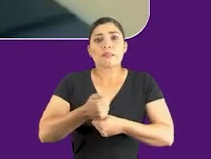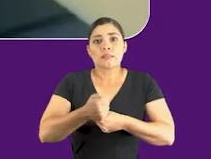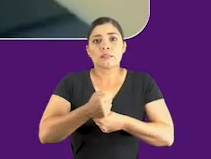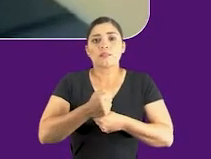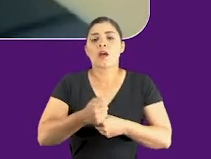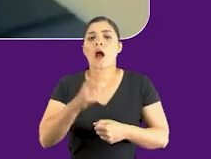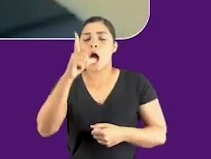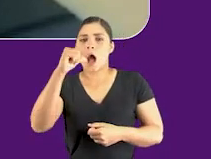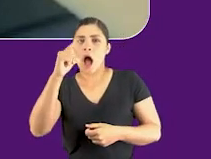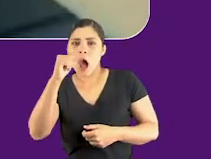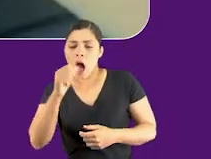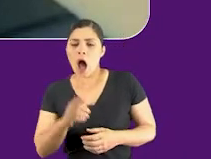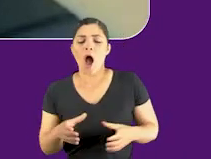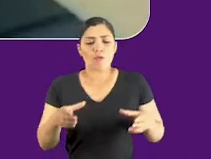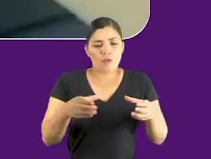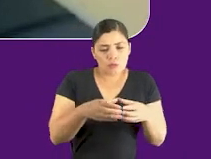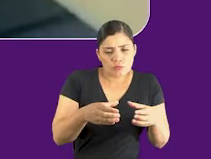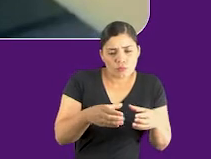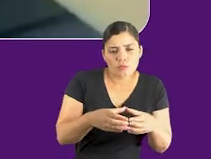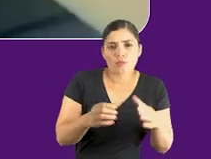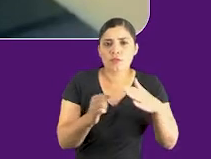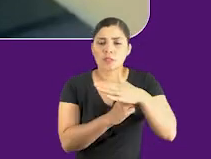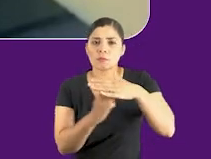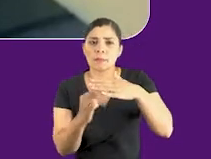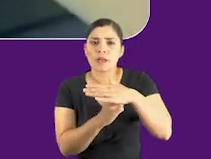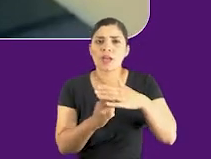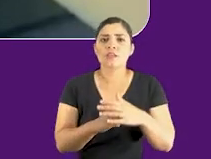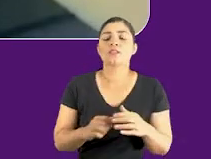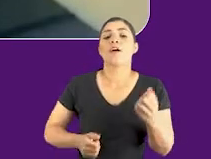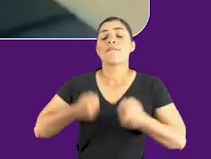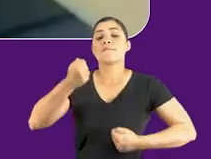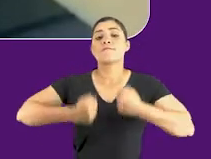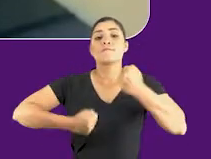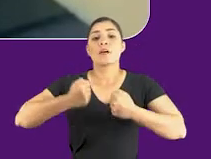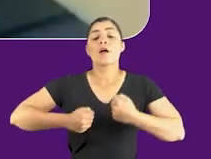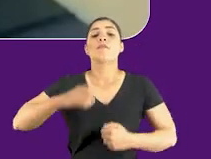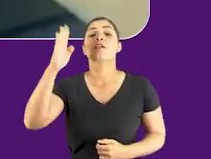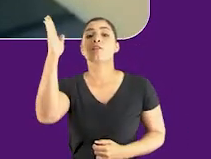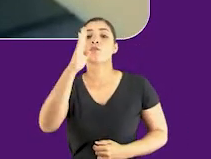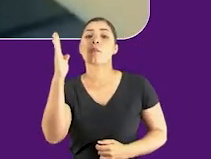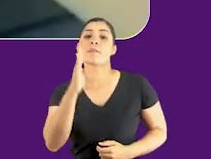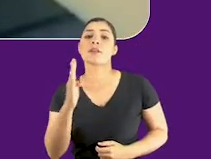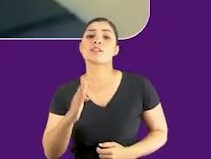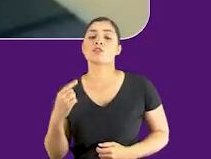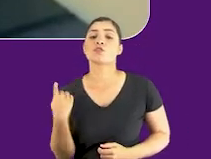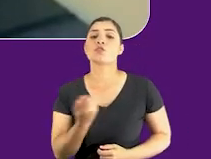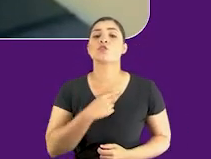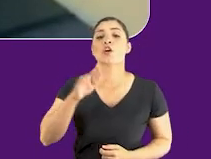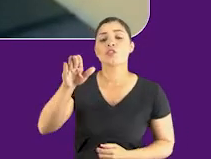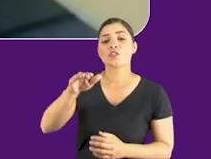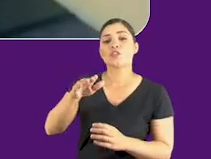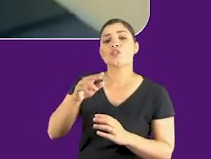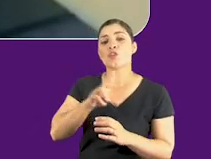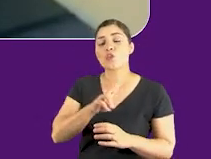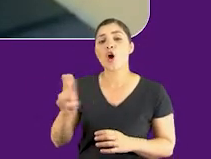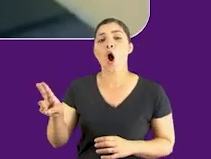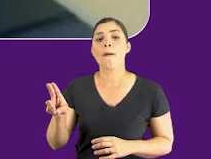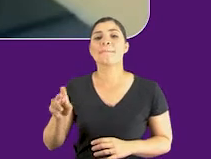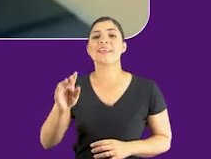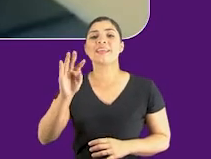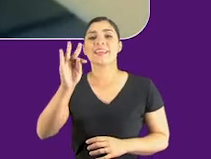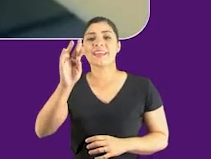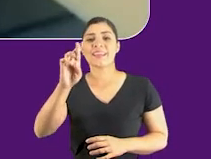fábricas o consumo de água nossas fábricas nós temos uma fábrica no Brasil e que nós chamamos triple-0